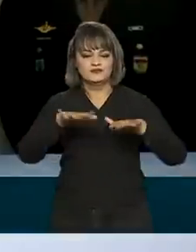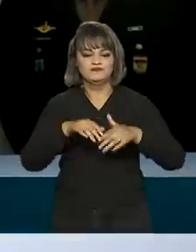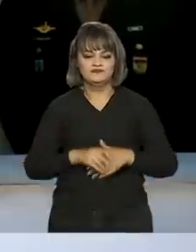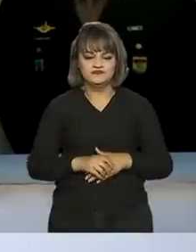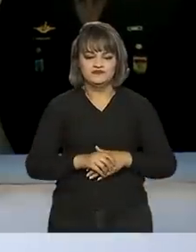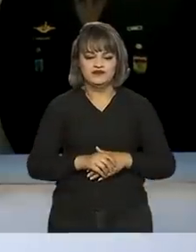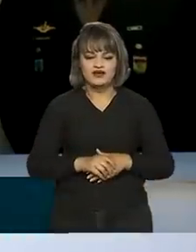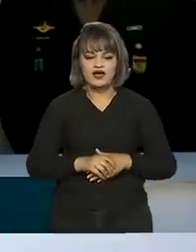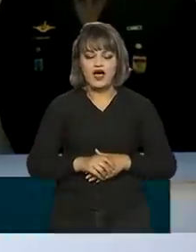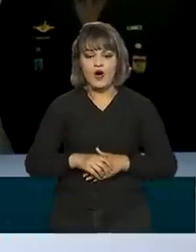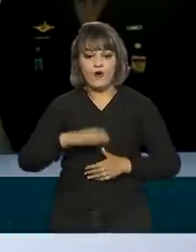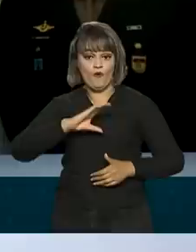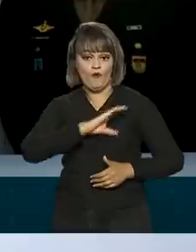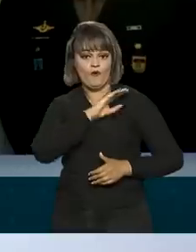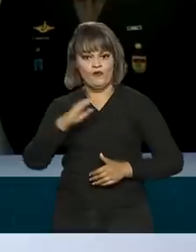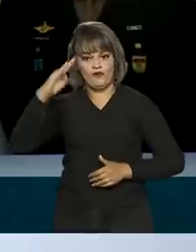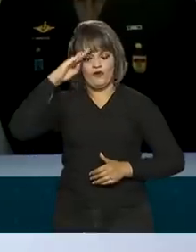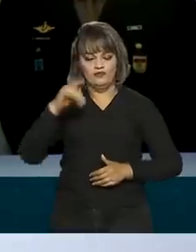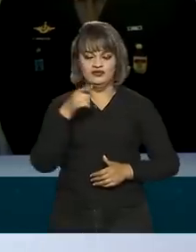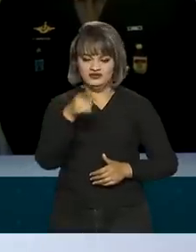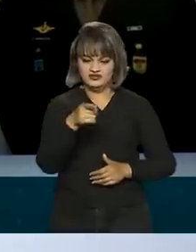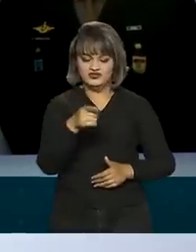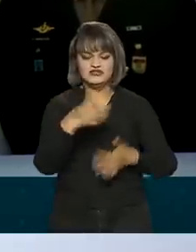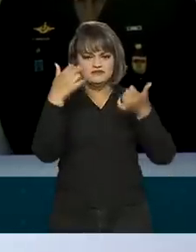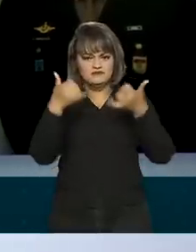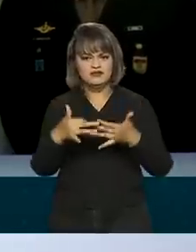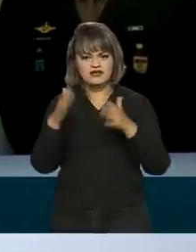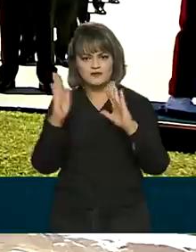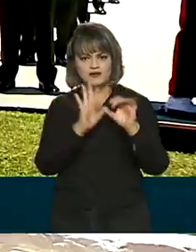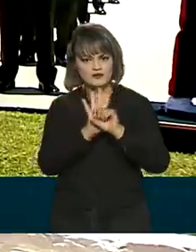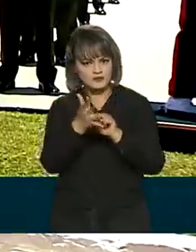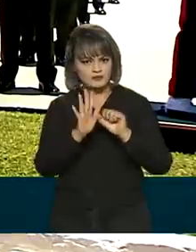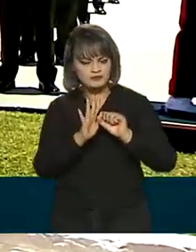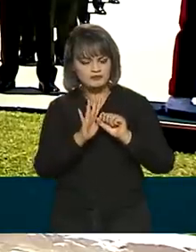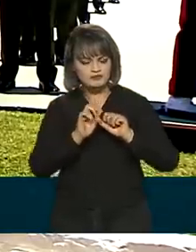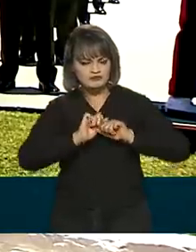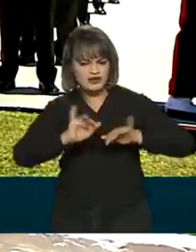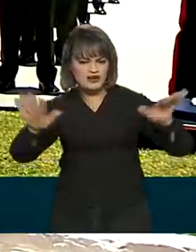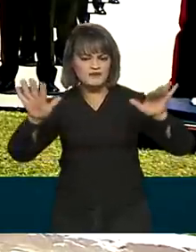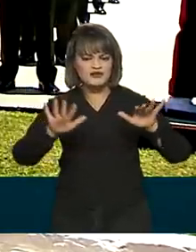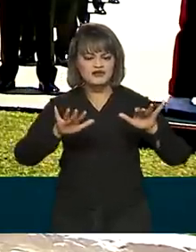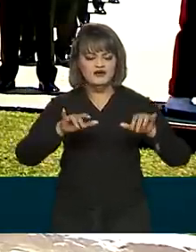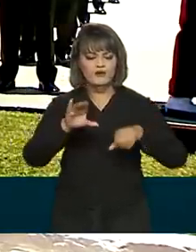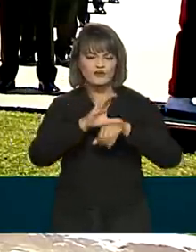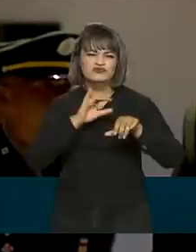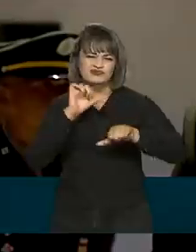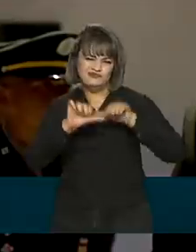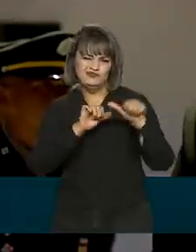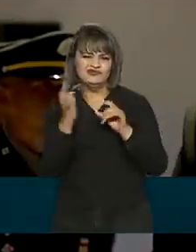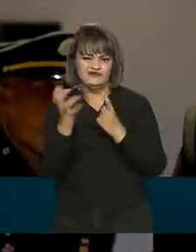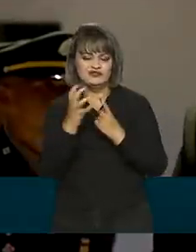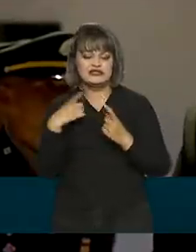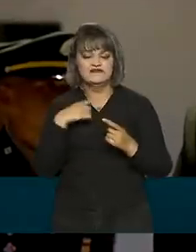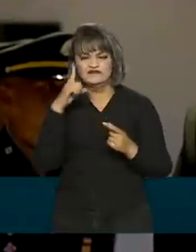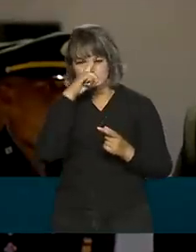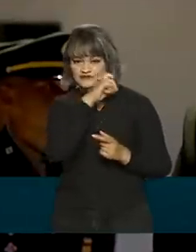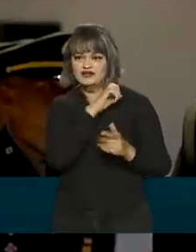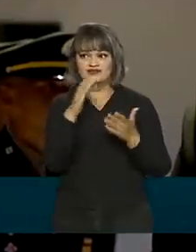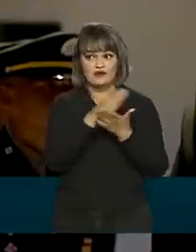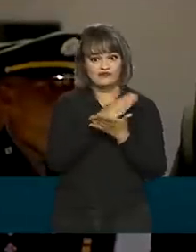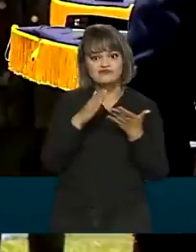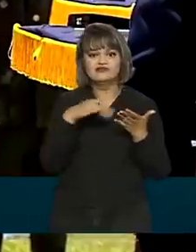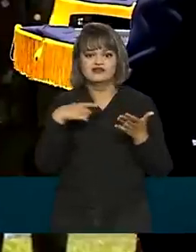o comandante da Escola de Sargentos de logística disse que a pandemia que provocou mudanças no curso foi uma dificuldade a mais